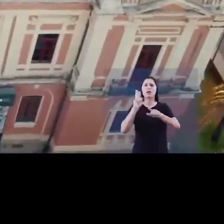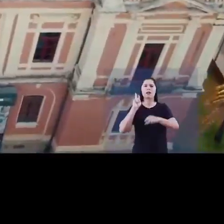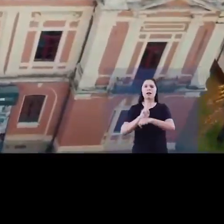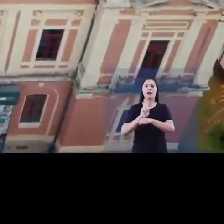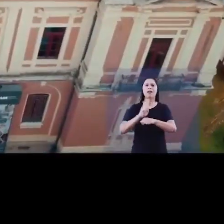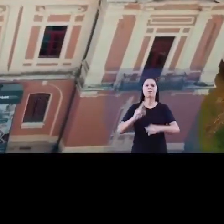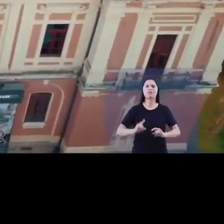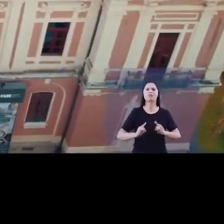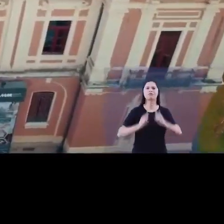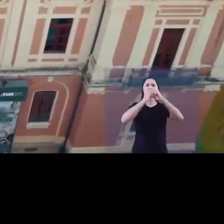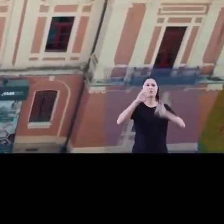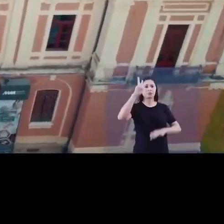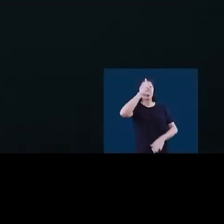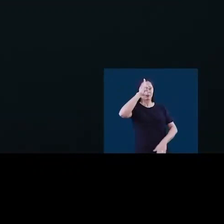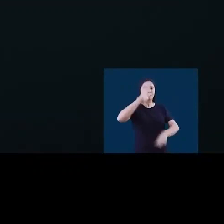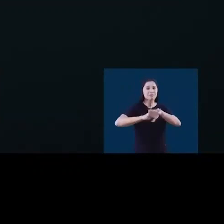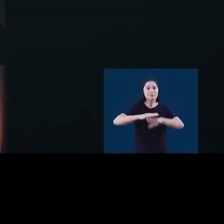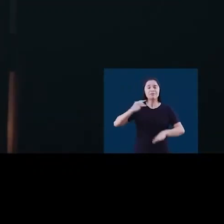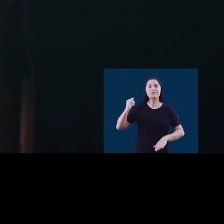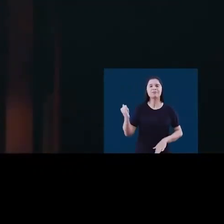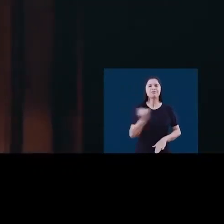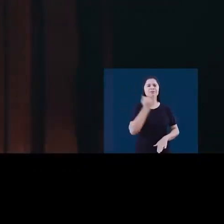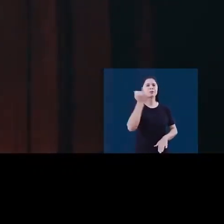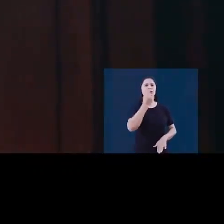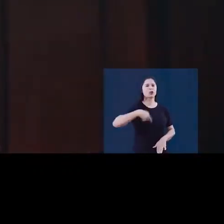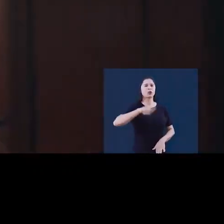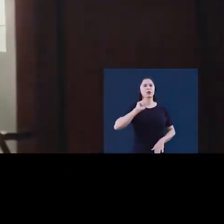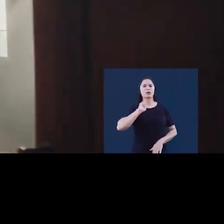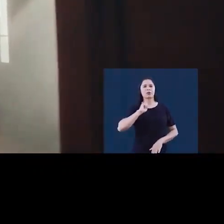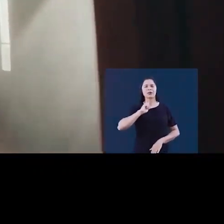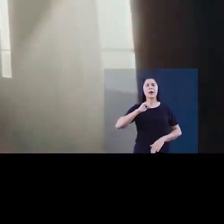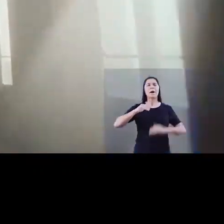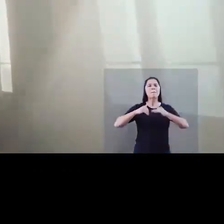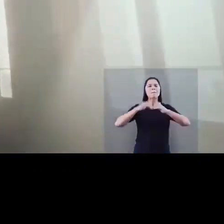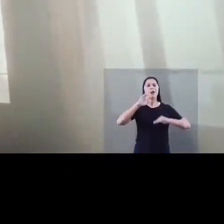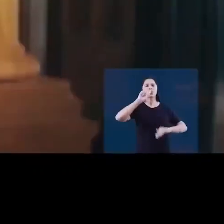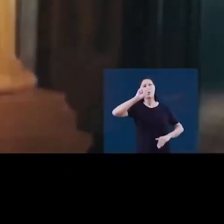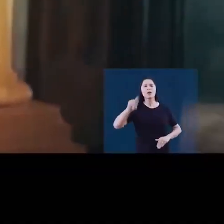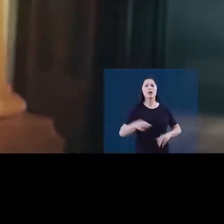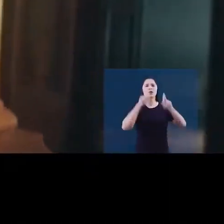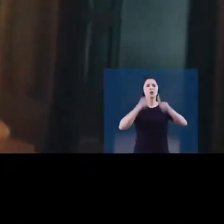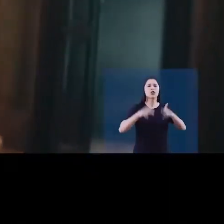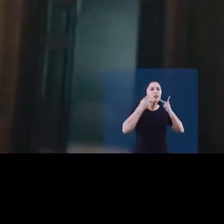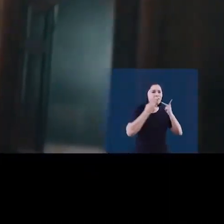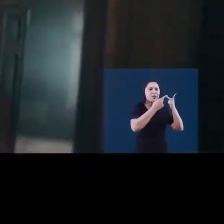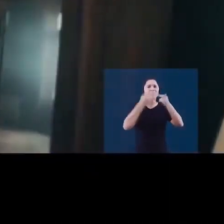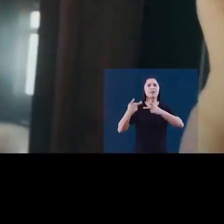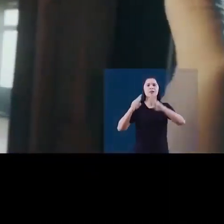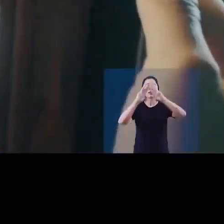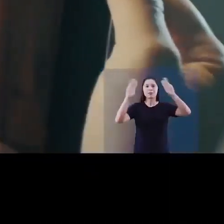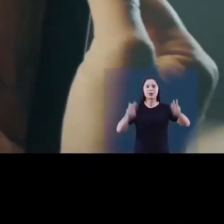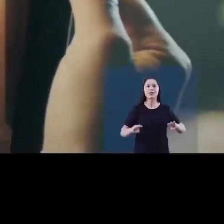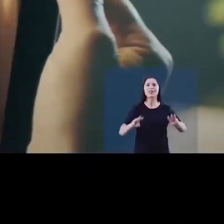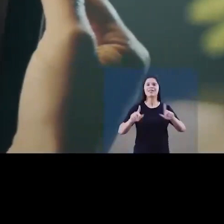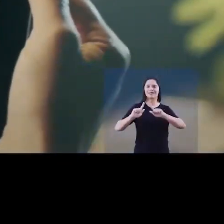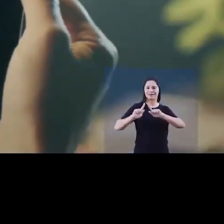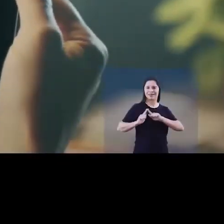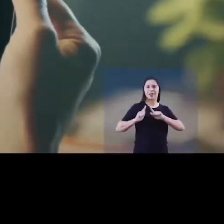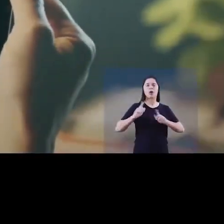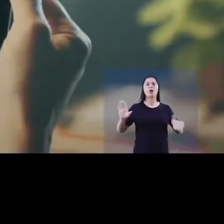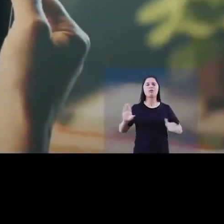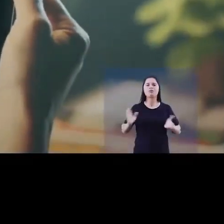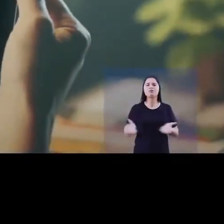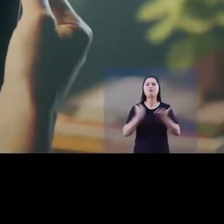históricas mais importantes do nosso estado. Mais de 1 milhão de pessoas já passaram pelo museu, levando educação